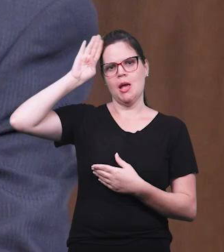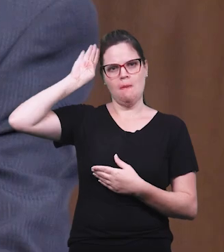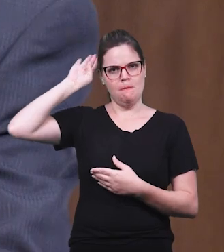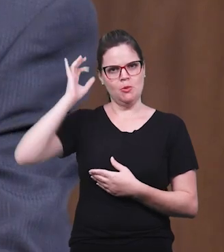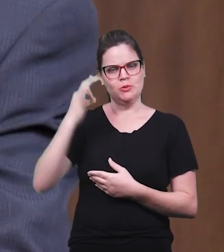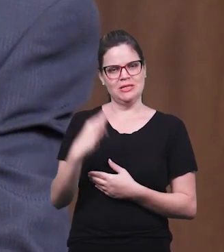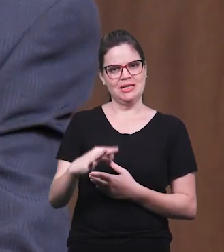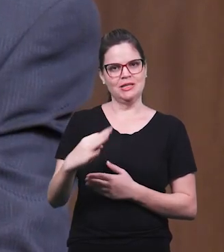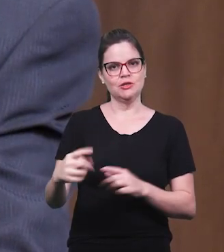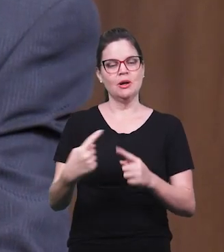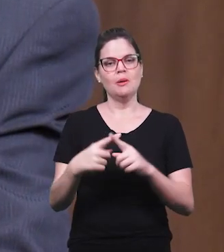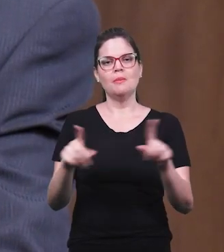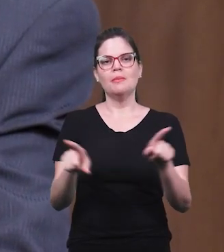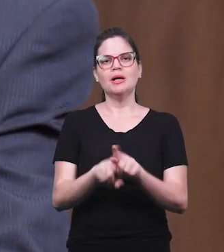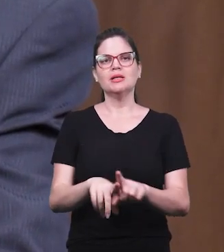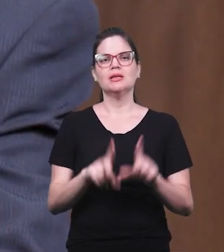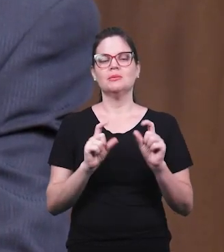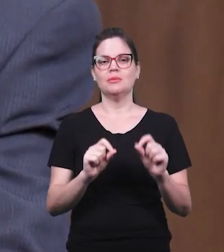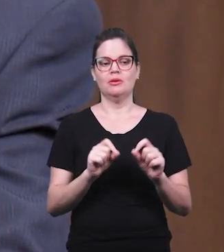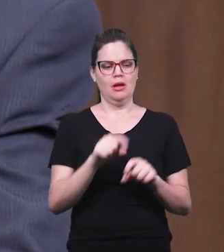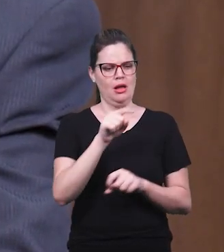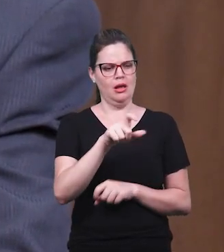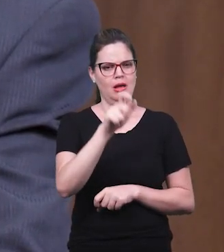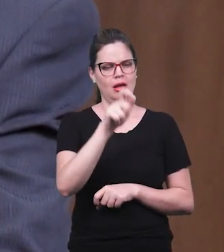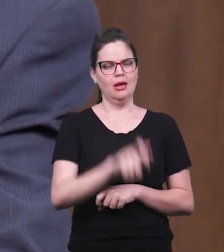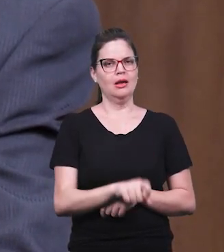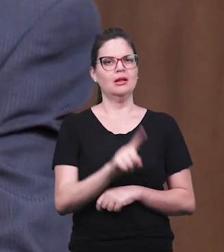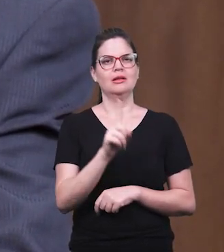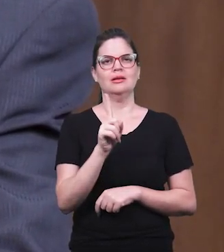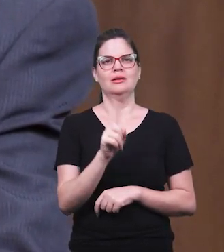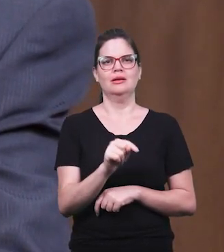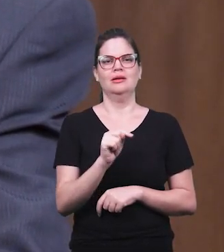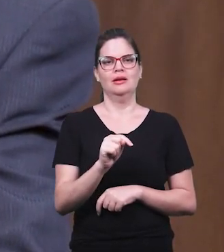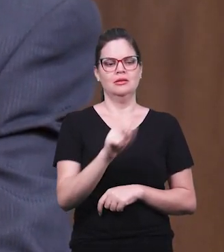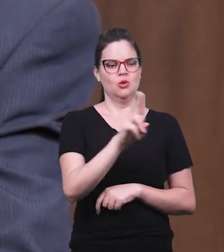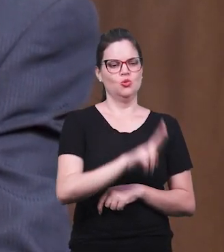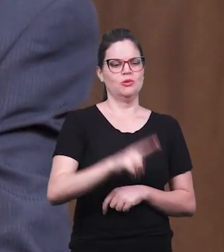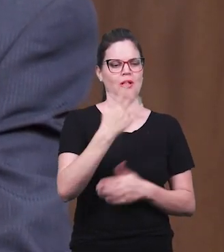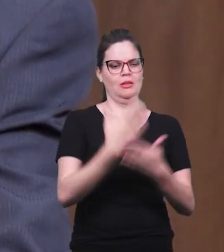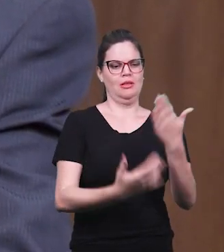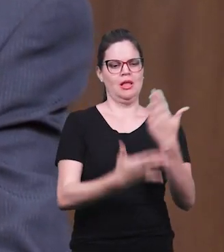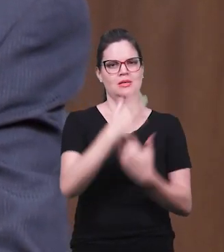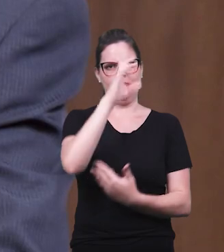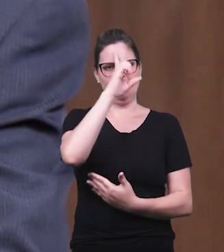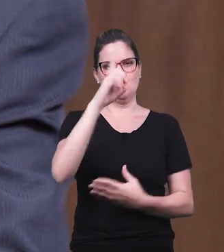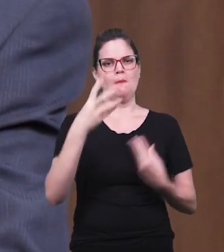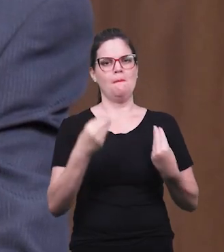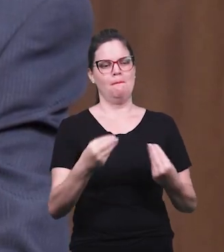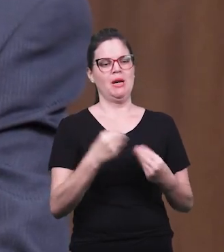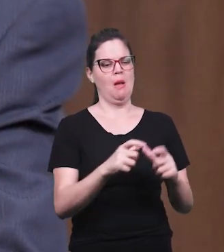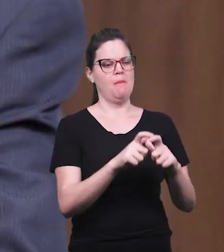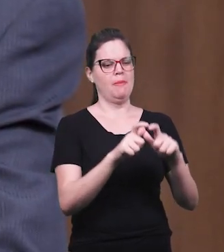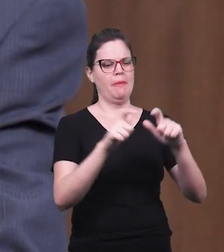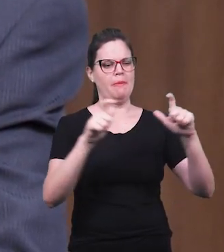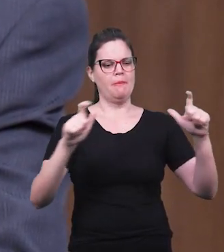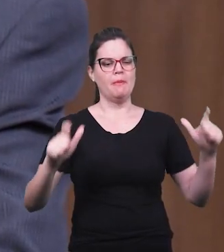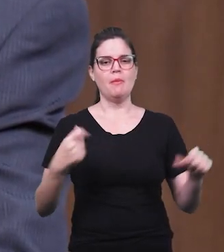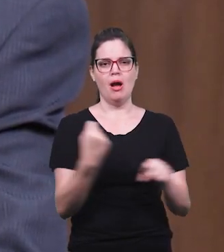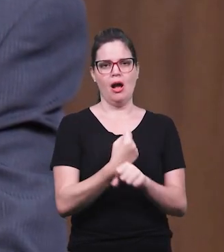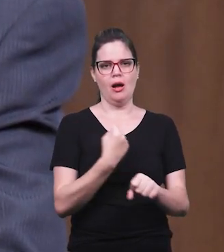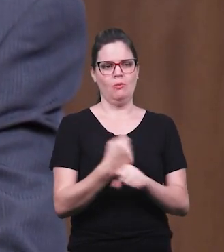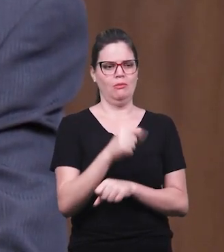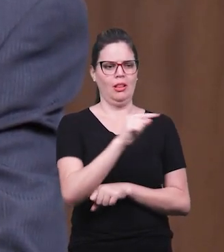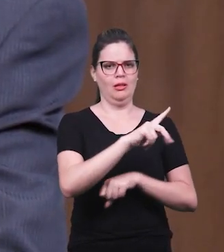mesmo ali sendo esse, digamos, até um instrumento para que a obra do Senhor prosperasse